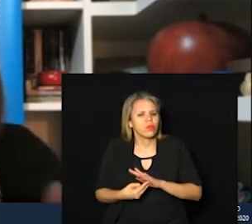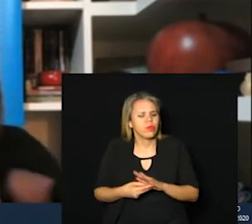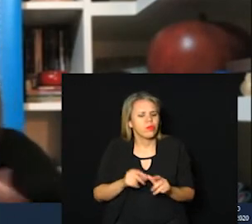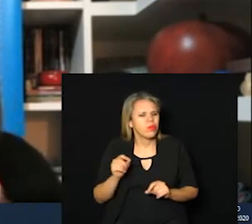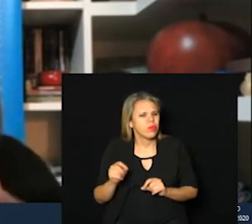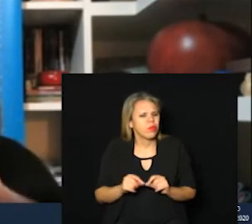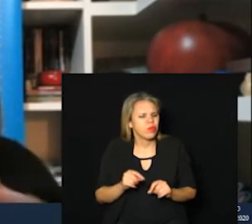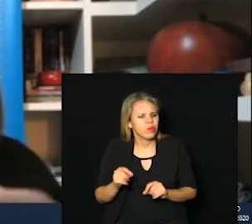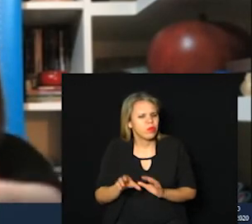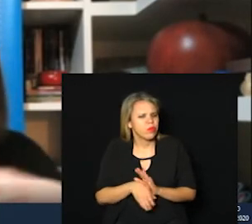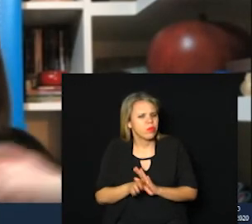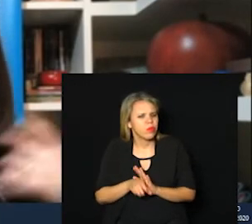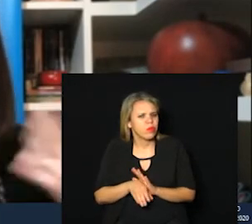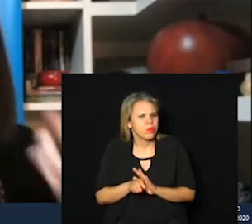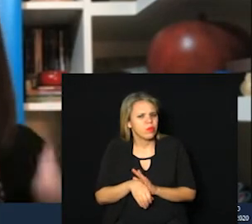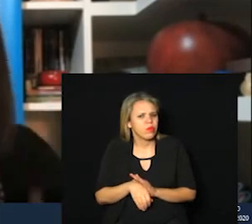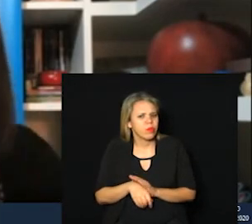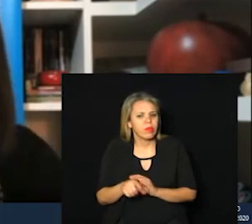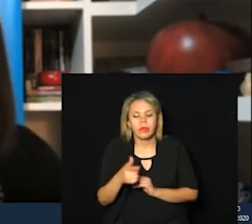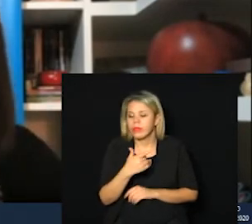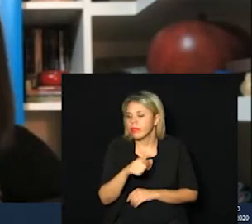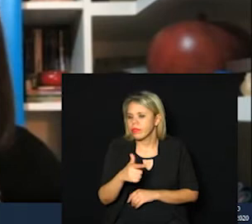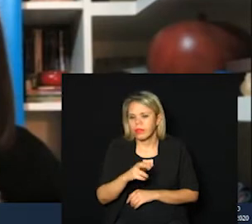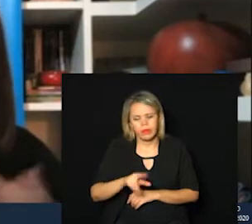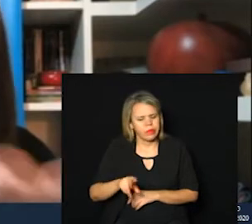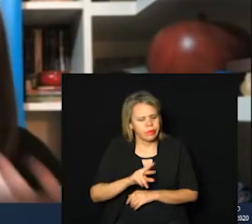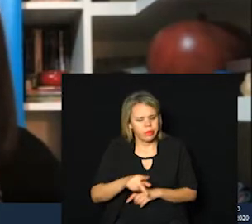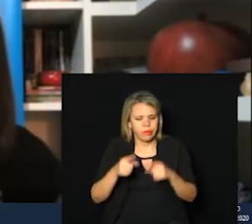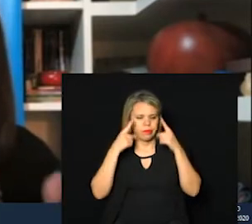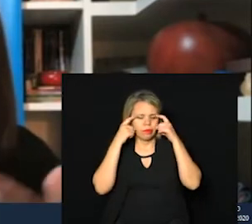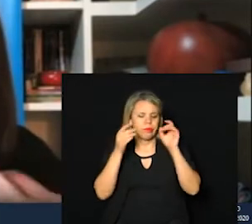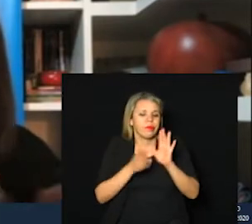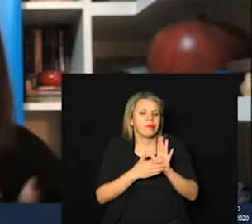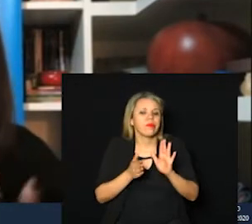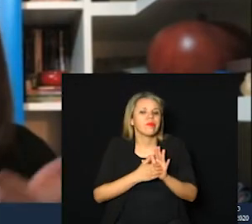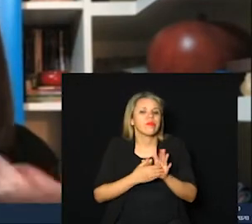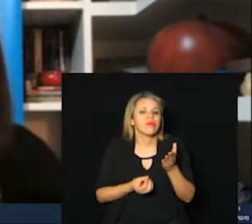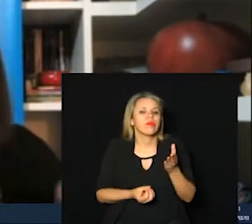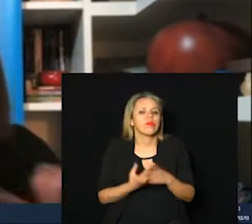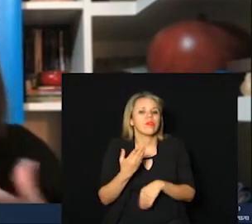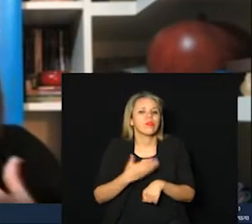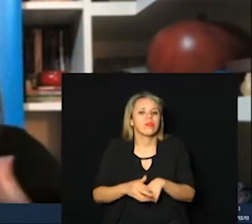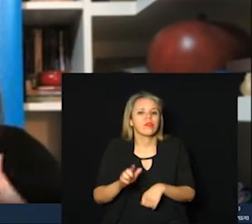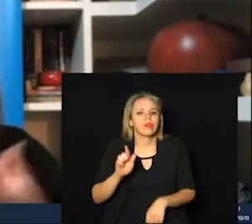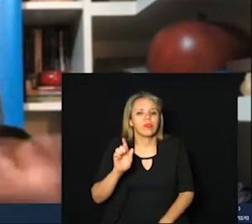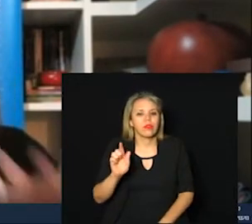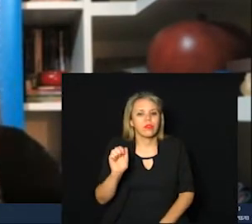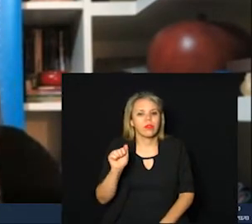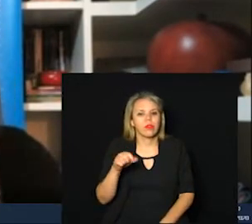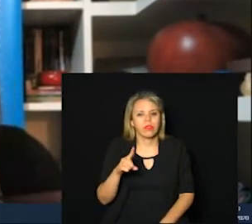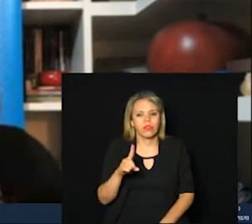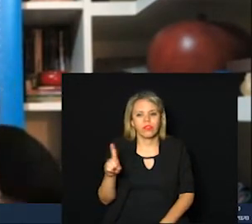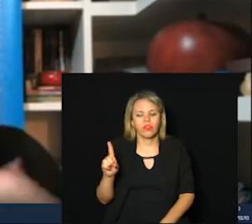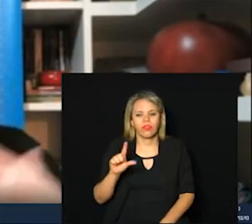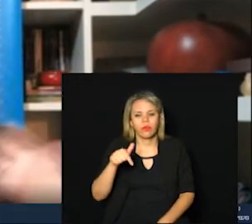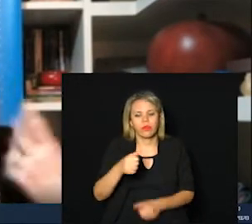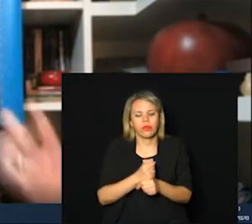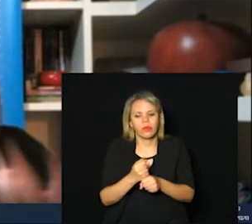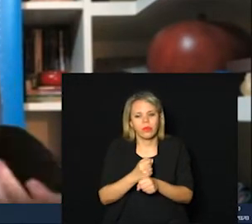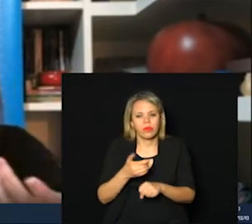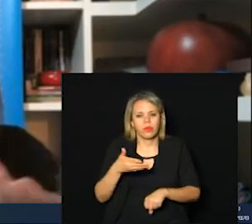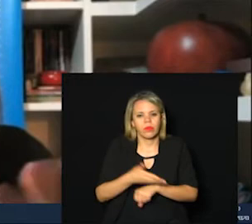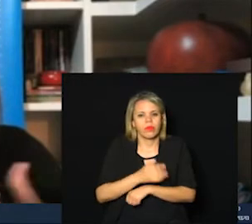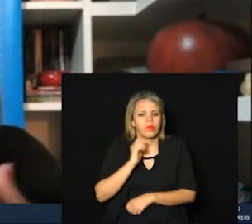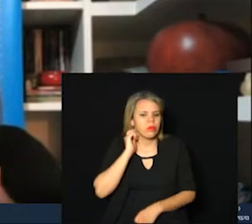Que é o conceito da não violência, como proposto e praticado por Gandhi. E anos depois, quando eu entrei nas